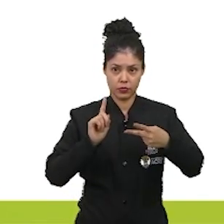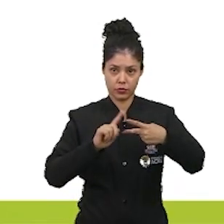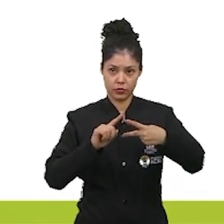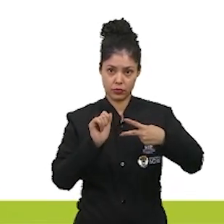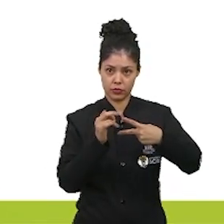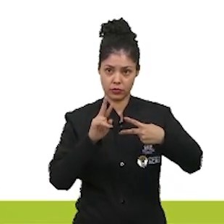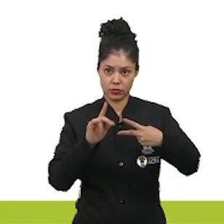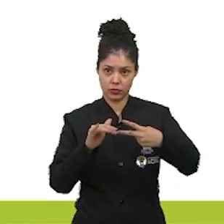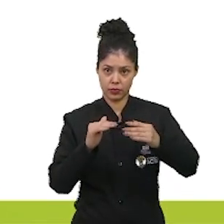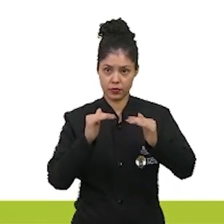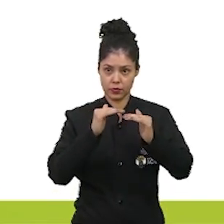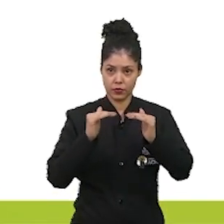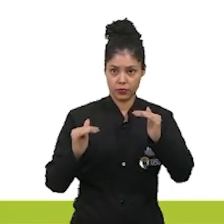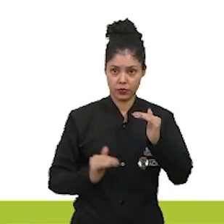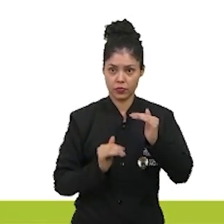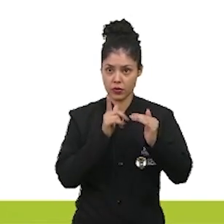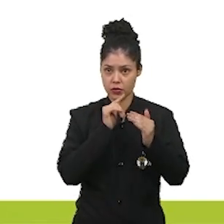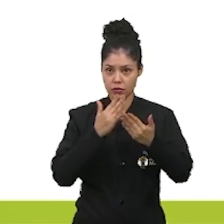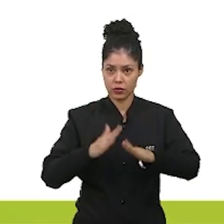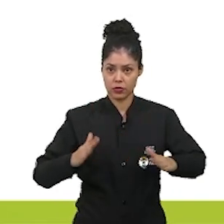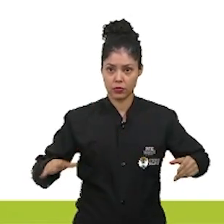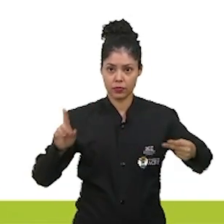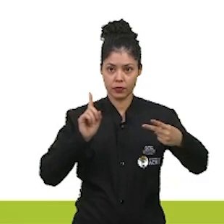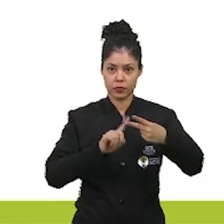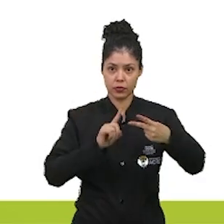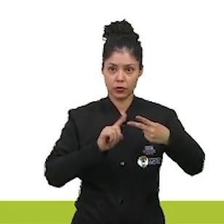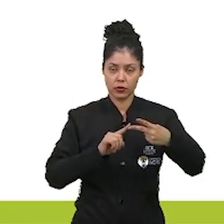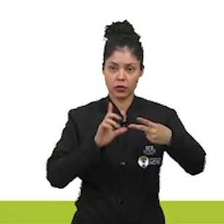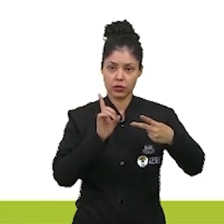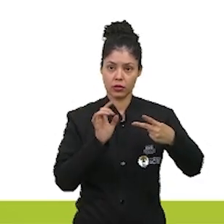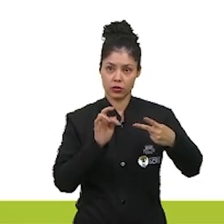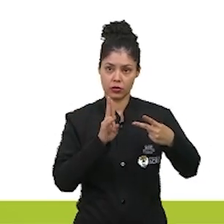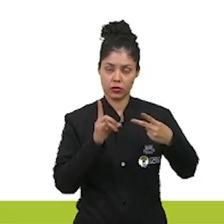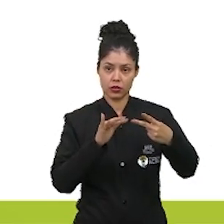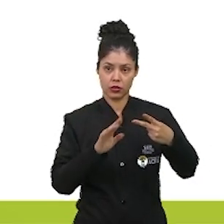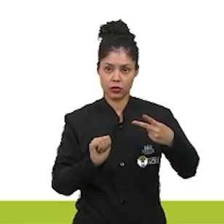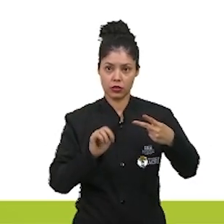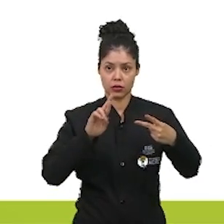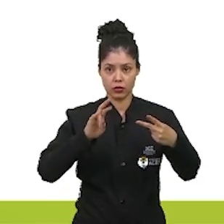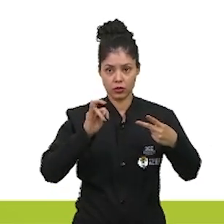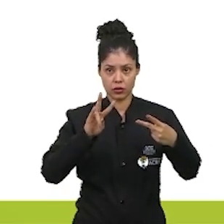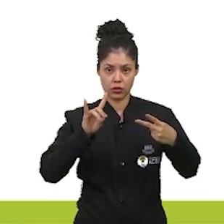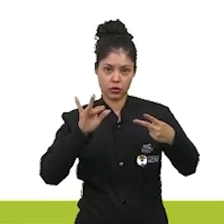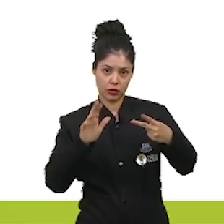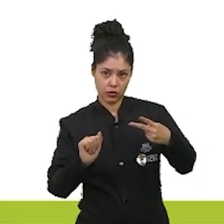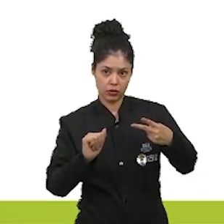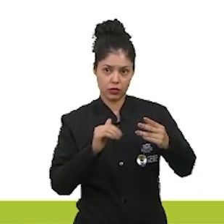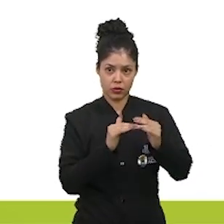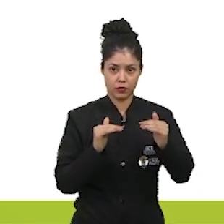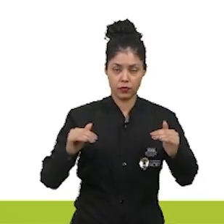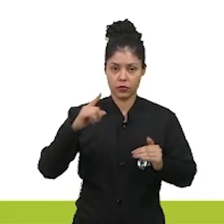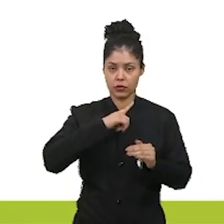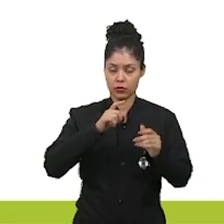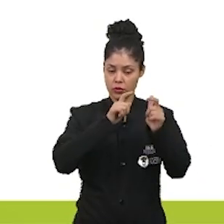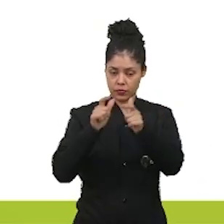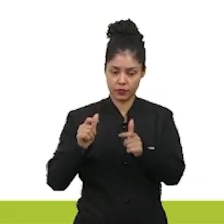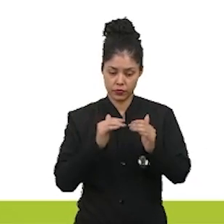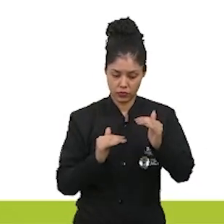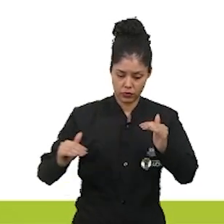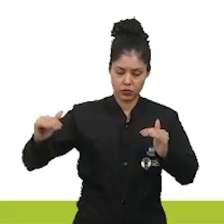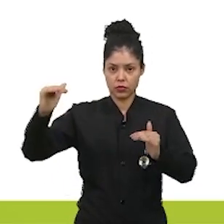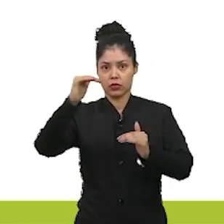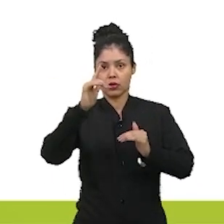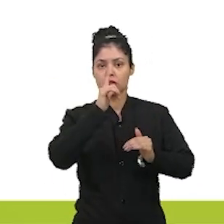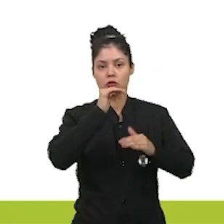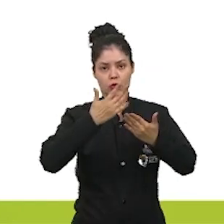localiza-se abaixo do nível do mar, e a depressão relativa, relevo menor do que os relevos que estão ao seu redor, localizados acima do nível